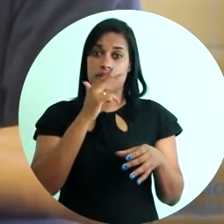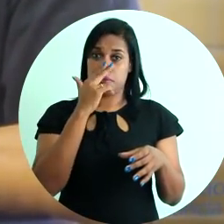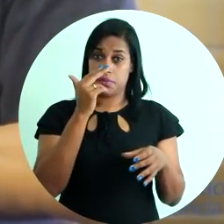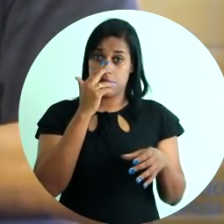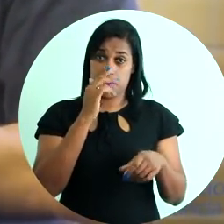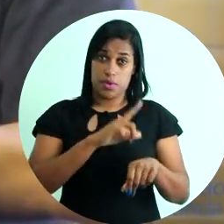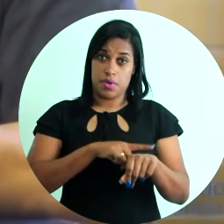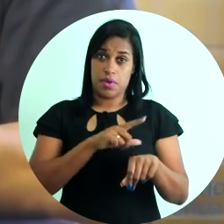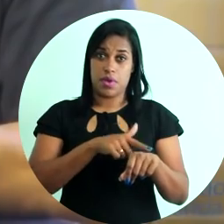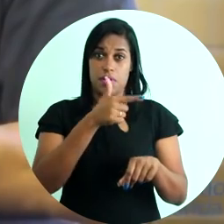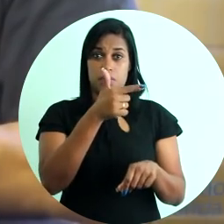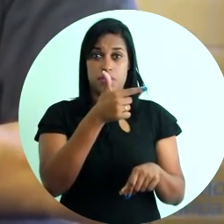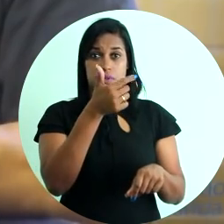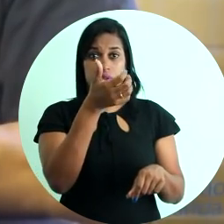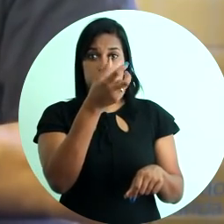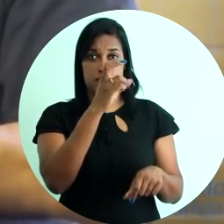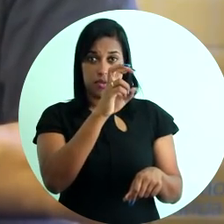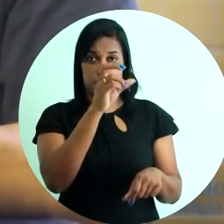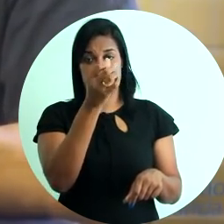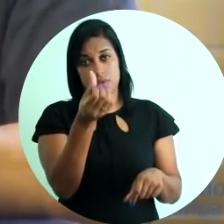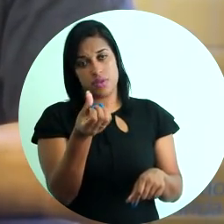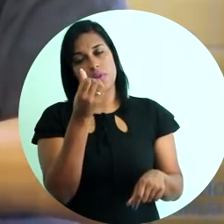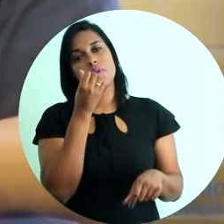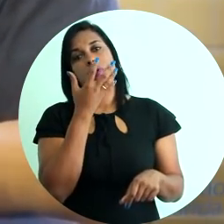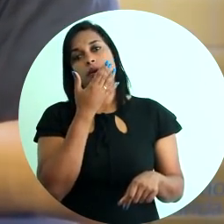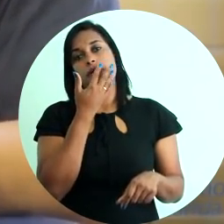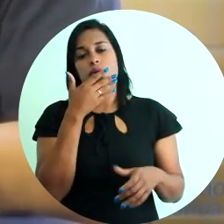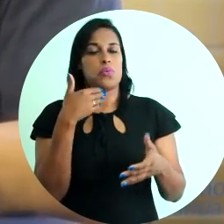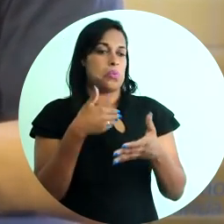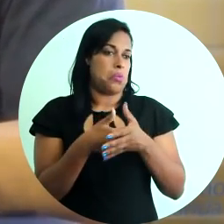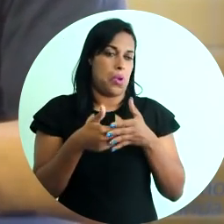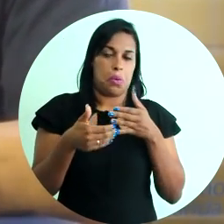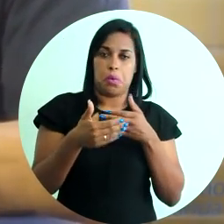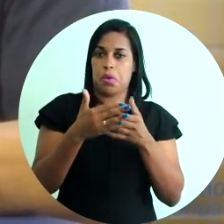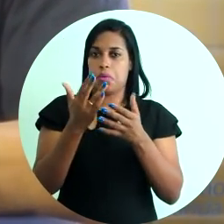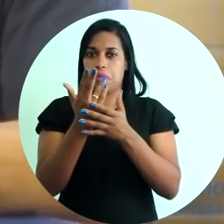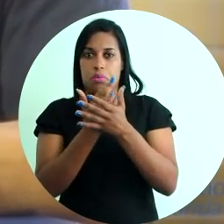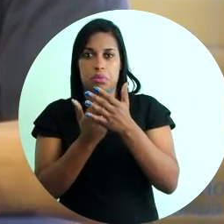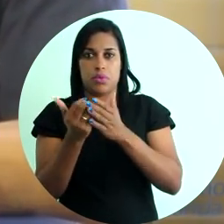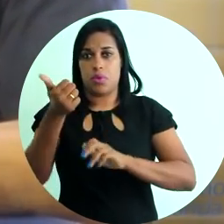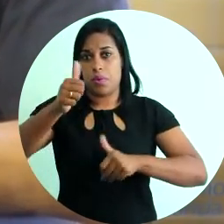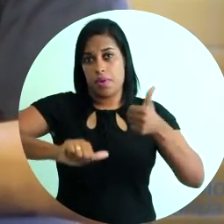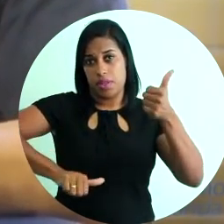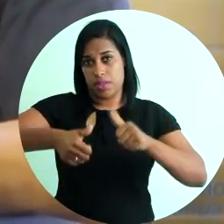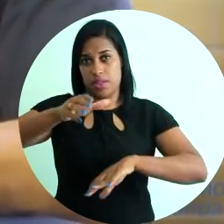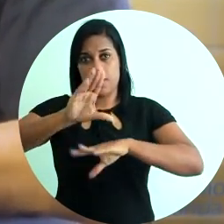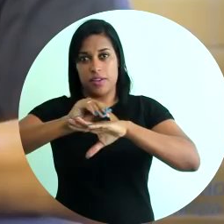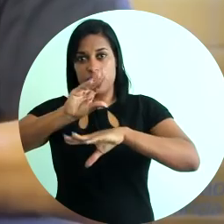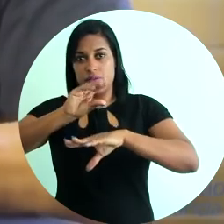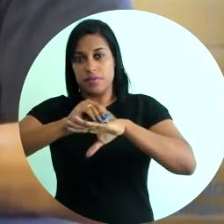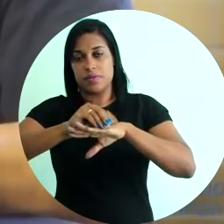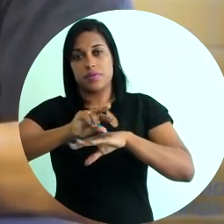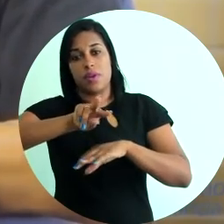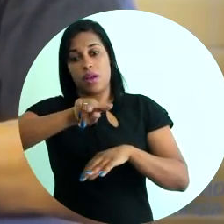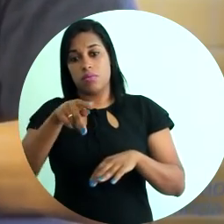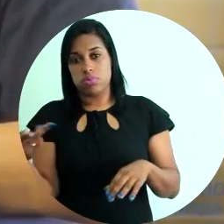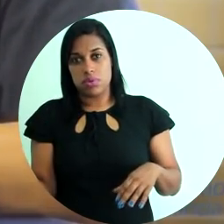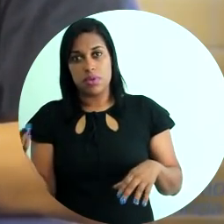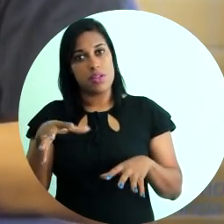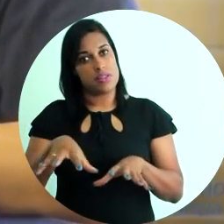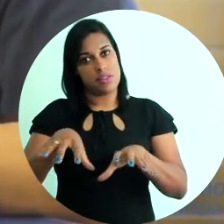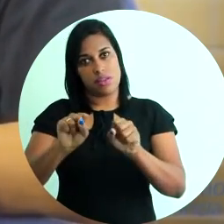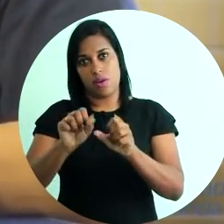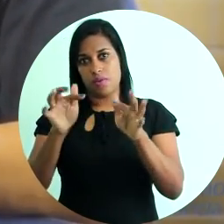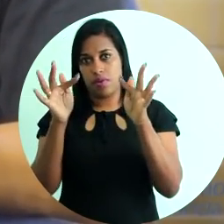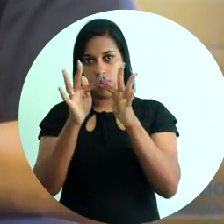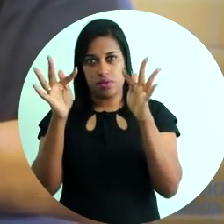tempo 256 cores. Ou seja, qualquer imagem com qualidade fotográfica que seja convertida ou salva